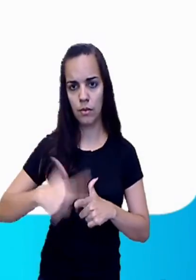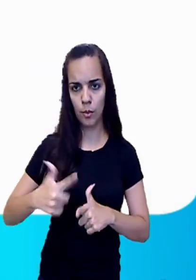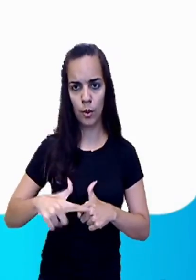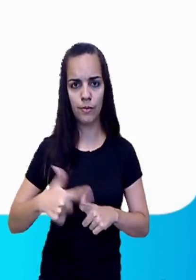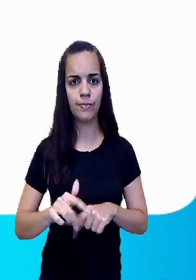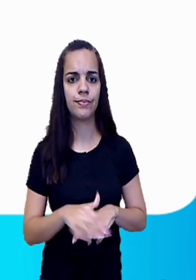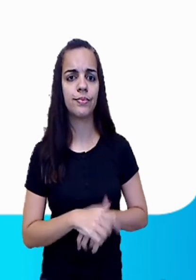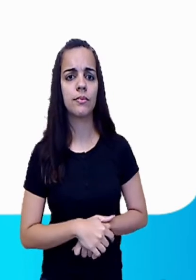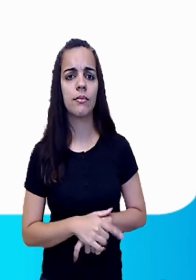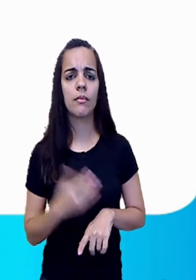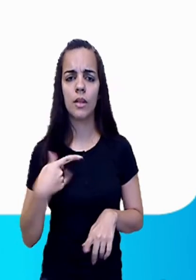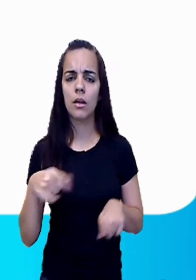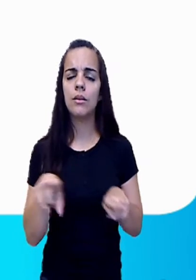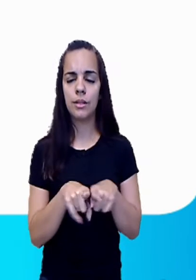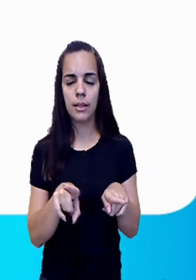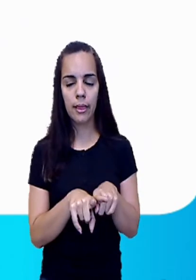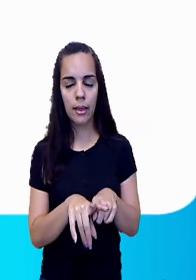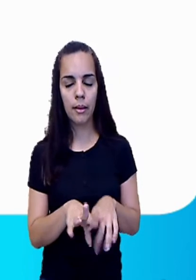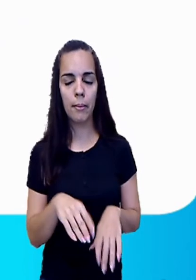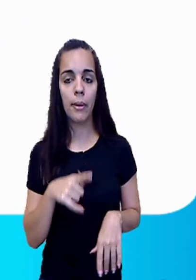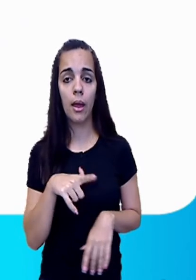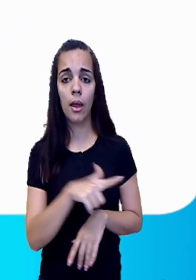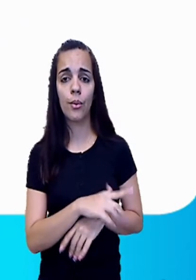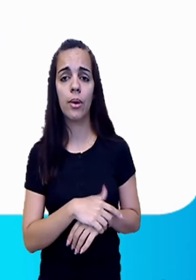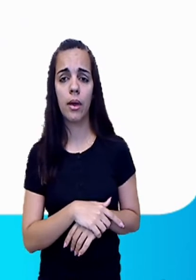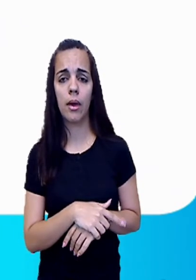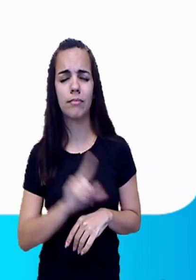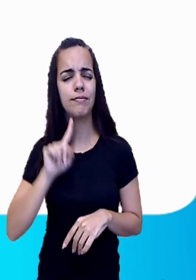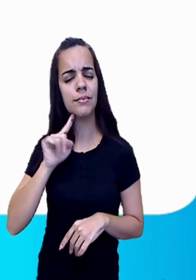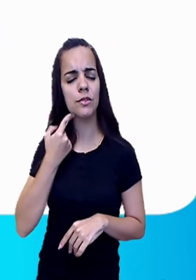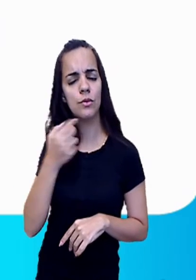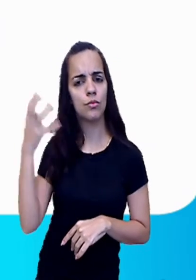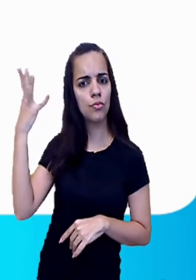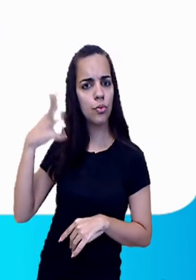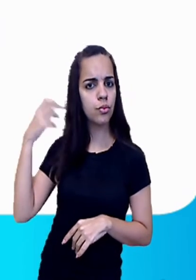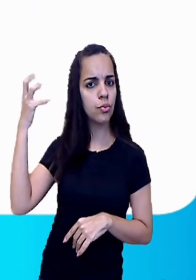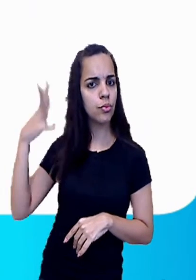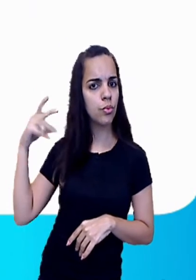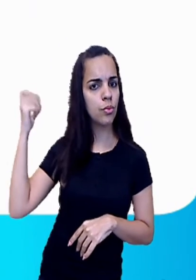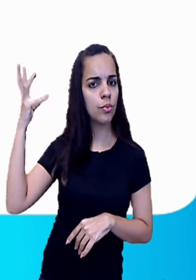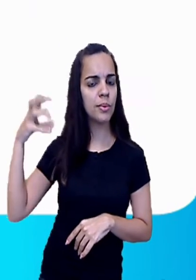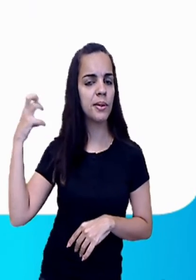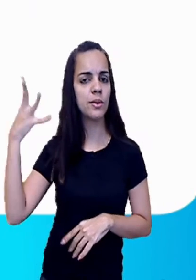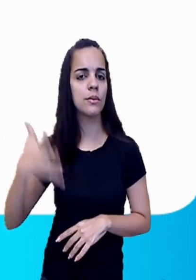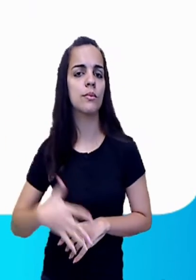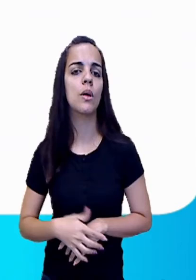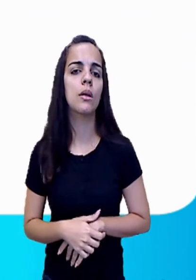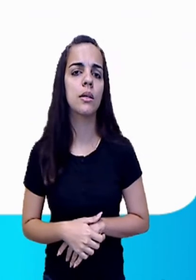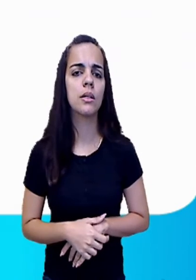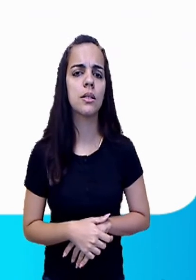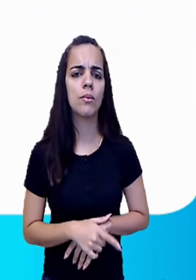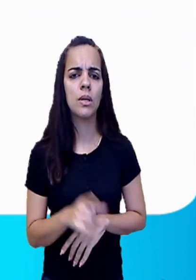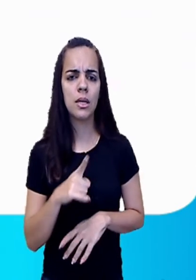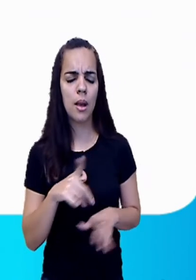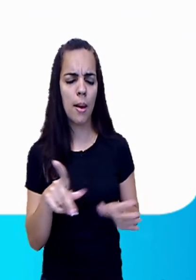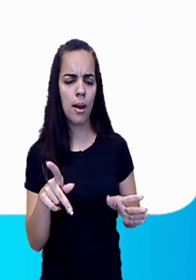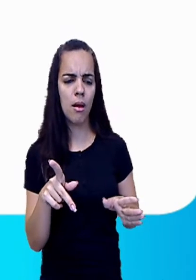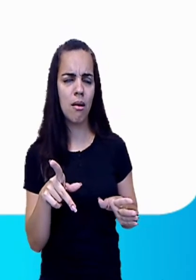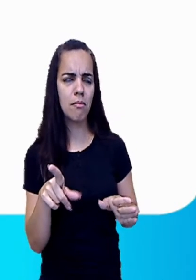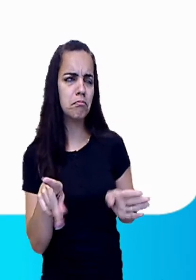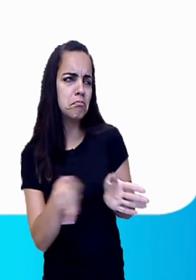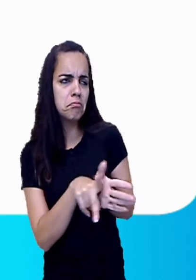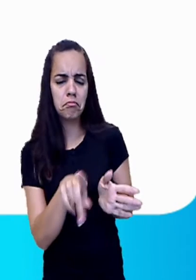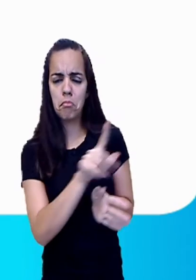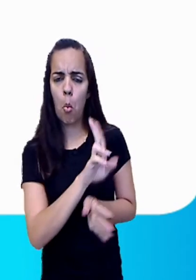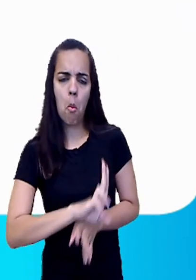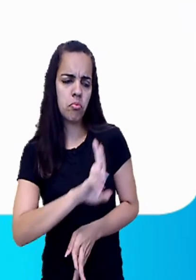E a gente tem a poluição sonora, vocês sabem que nas parte da mineração, em alguns